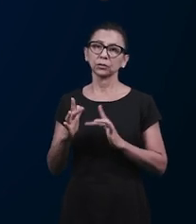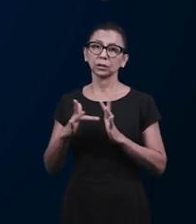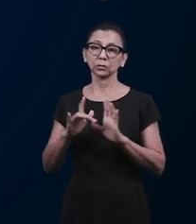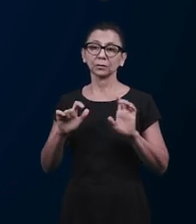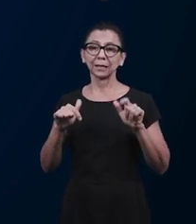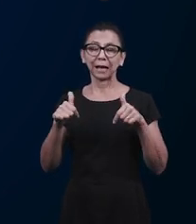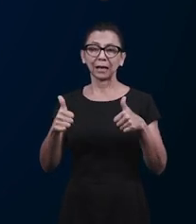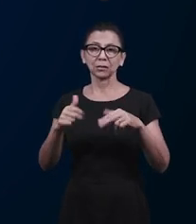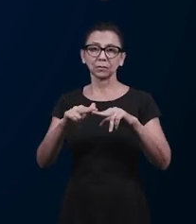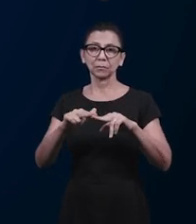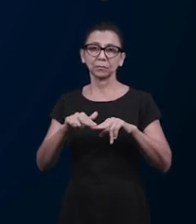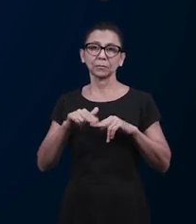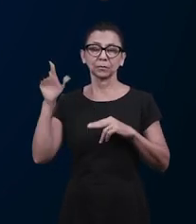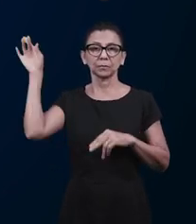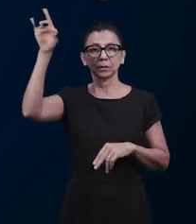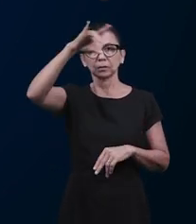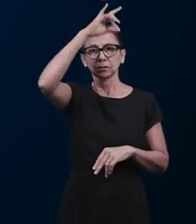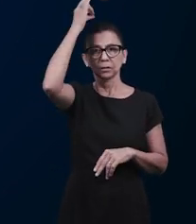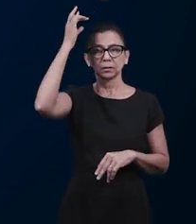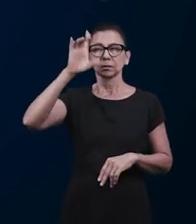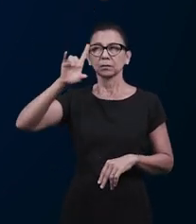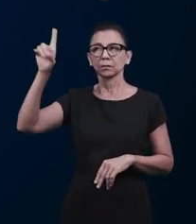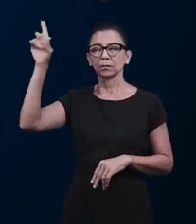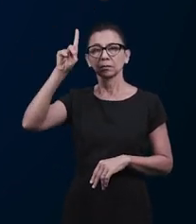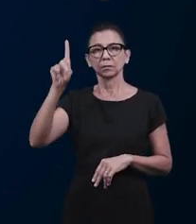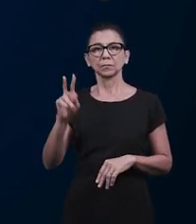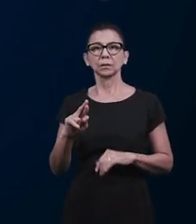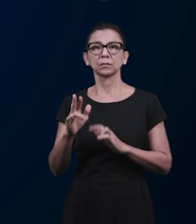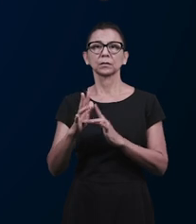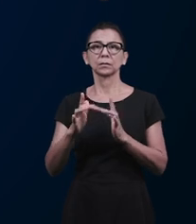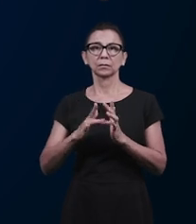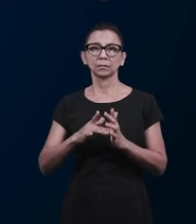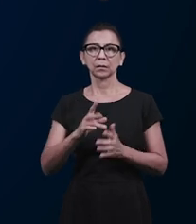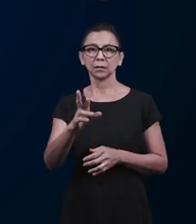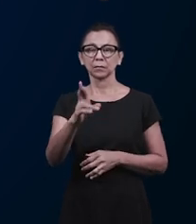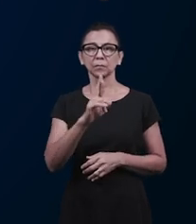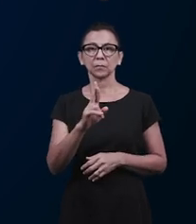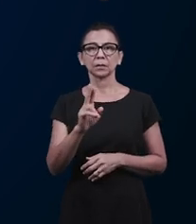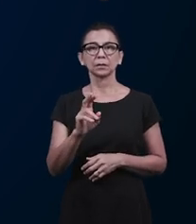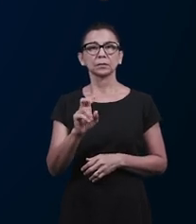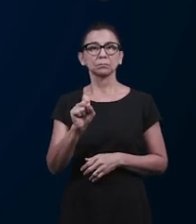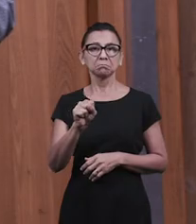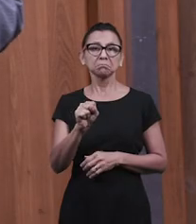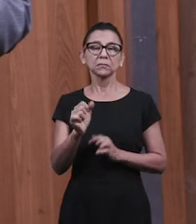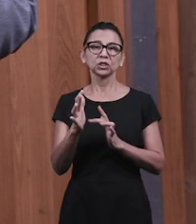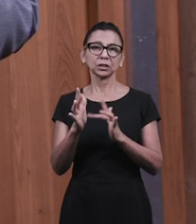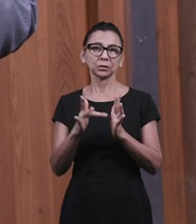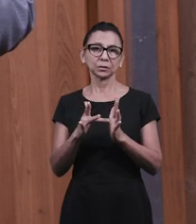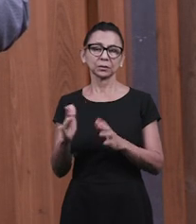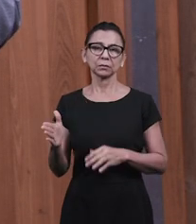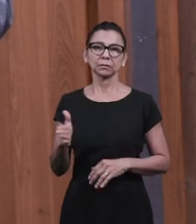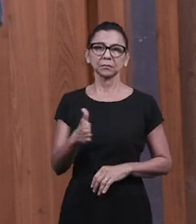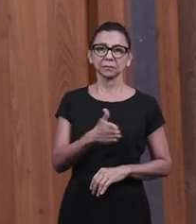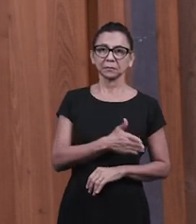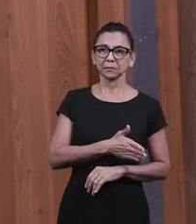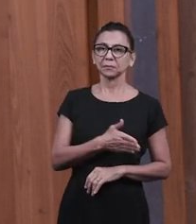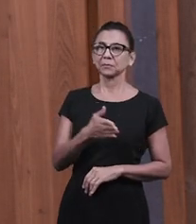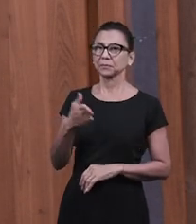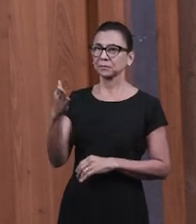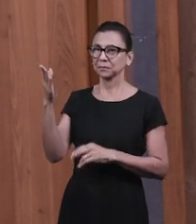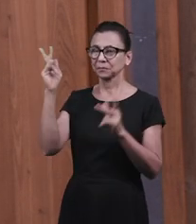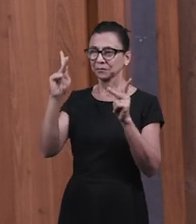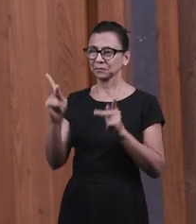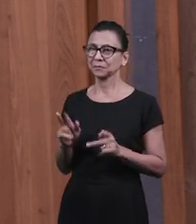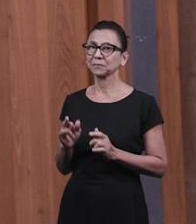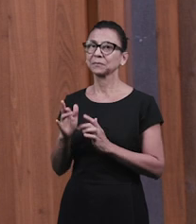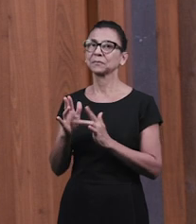vida através do Espírito Santo de Deus. Amém. E a paz do Senhor Jesus. Amém, Felipe. A paz do Senhor Jesus para